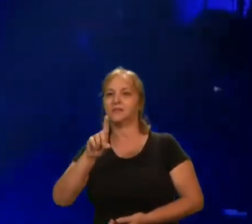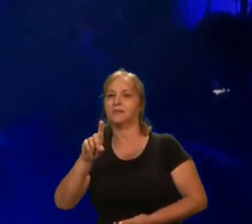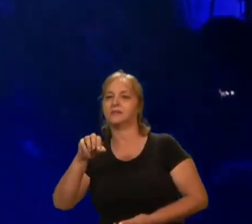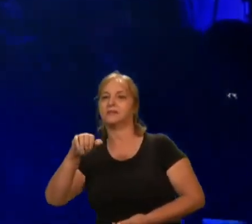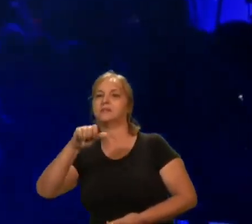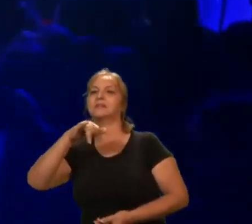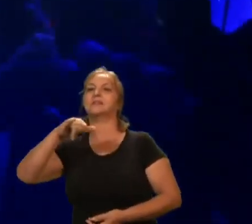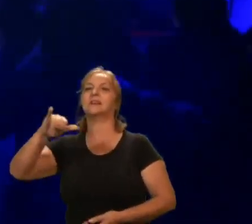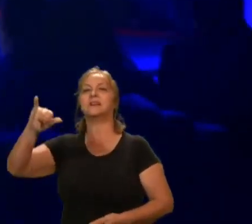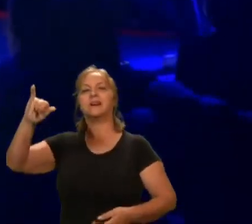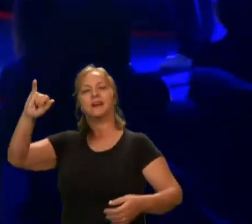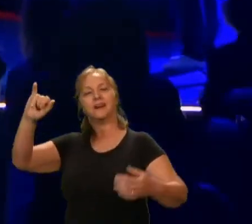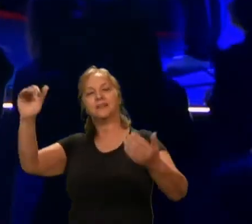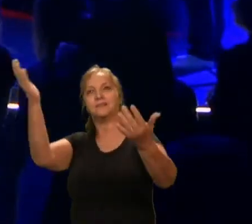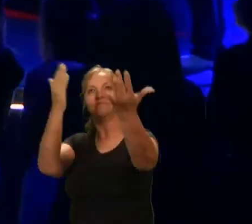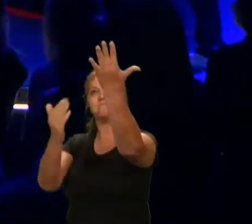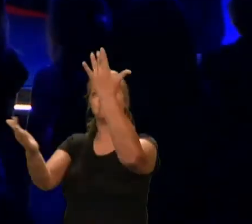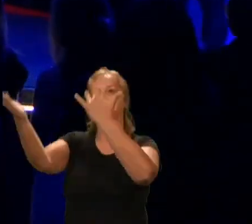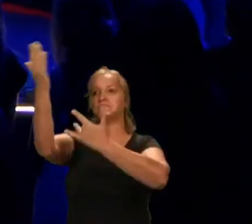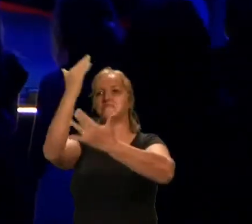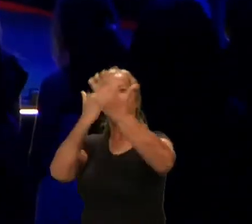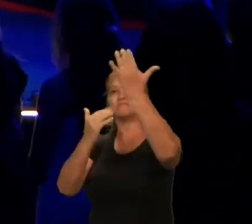se manifestará.